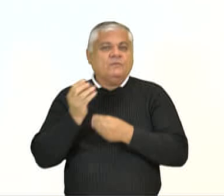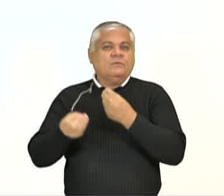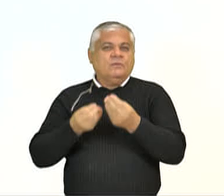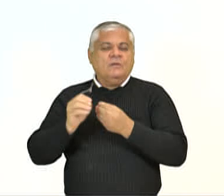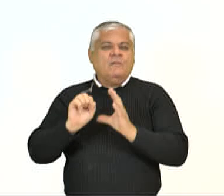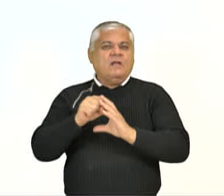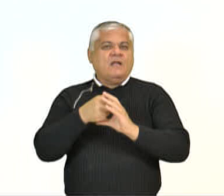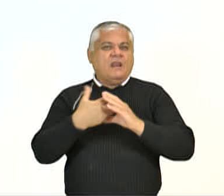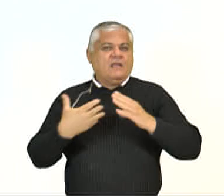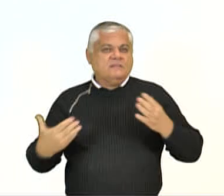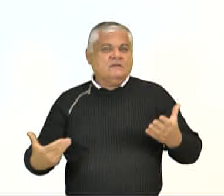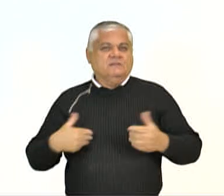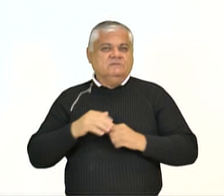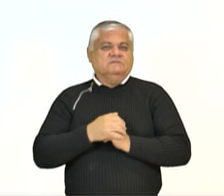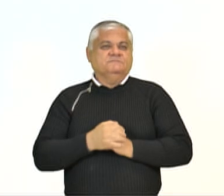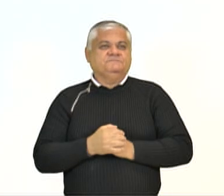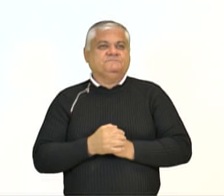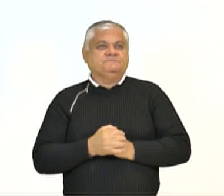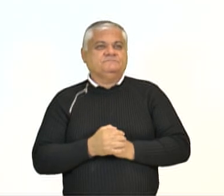muitas características do goalball.